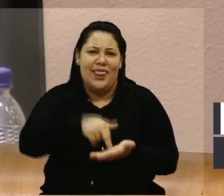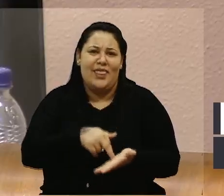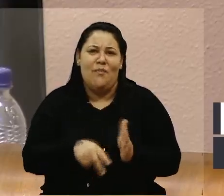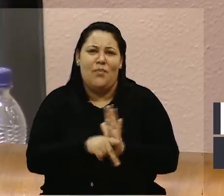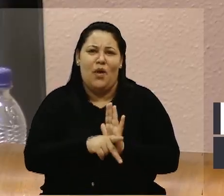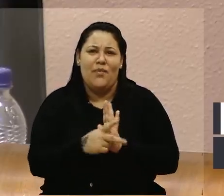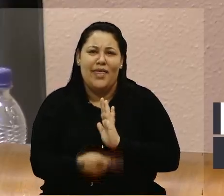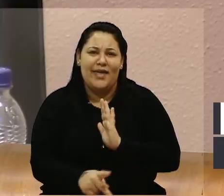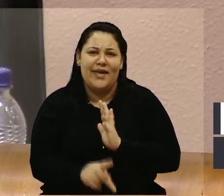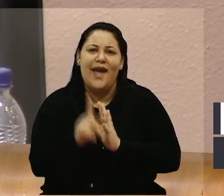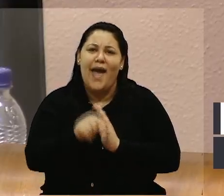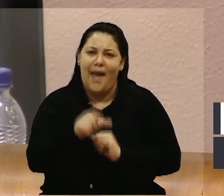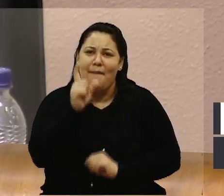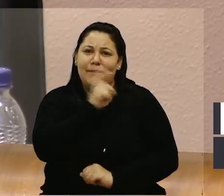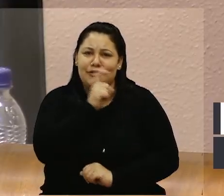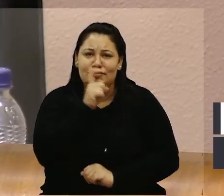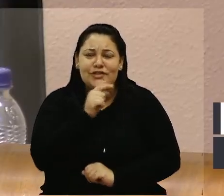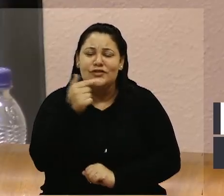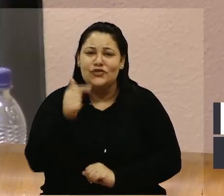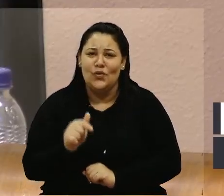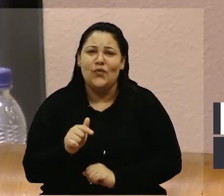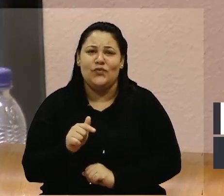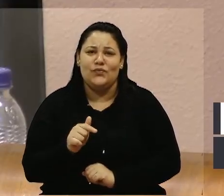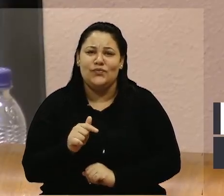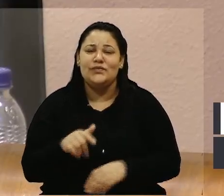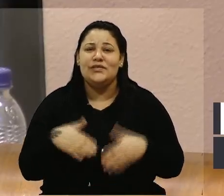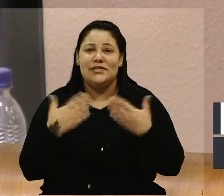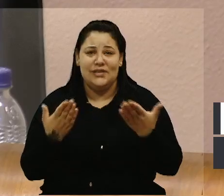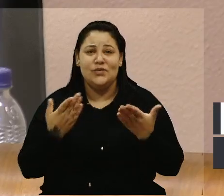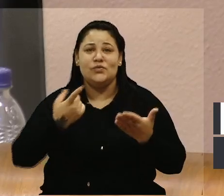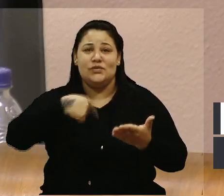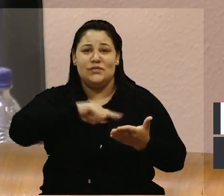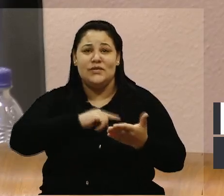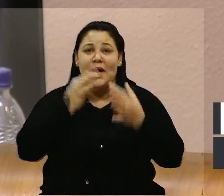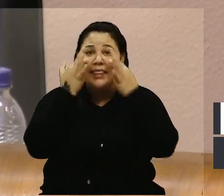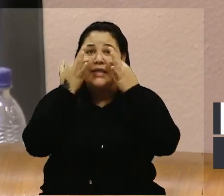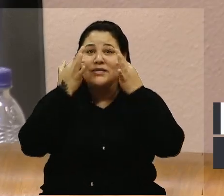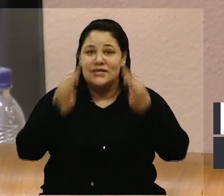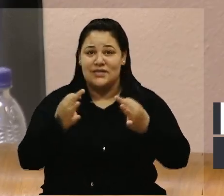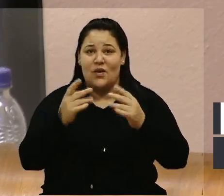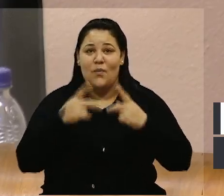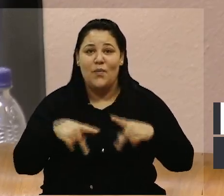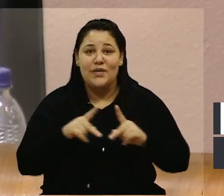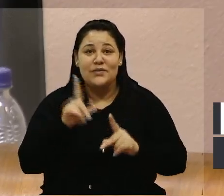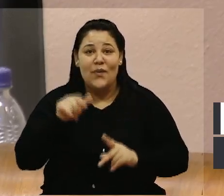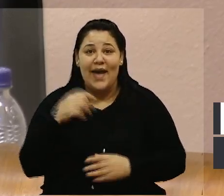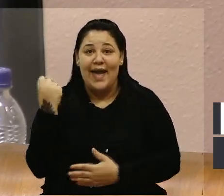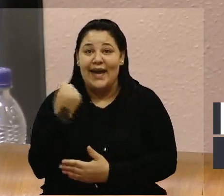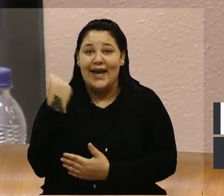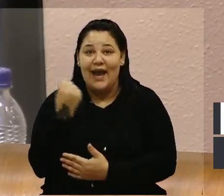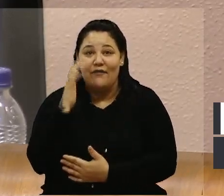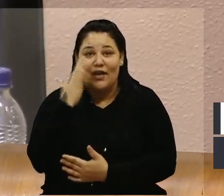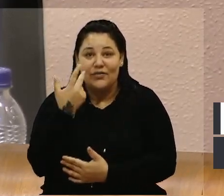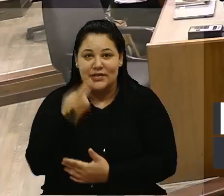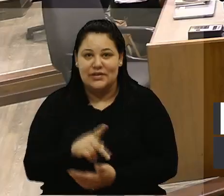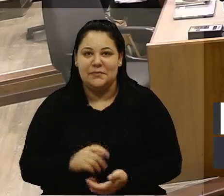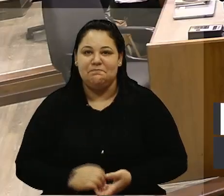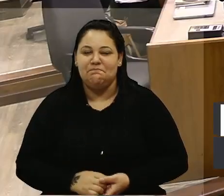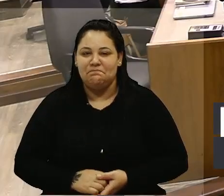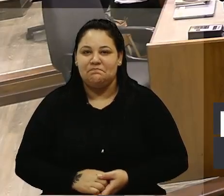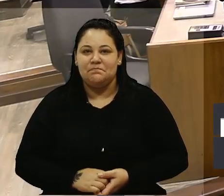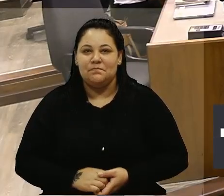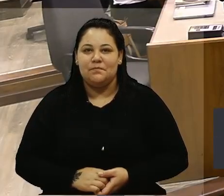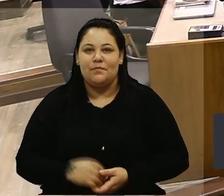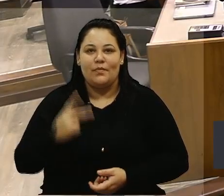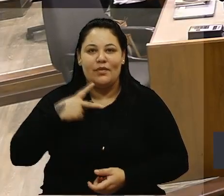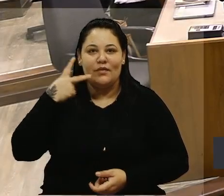cidade, é uma mentira, mais uma vez. Então, nós precisamos alertar a população sobre isso, porque é grave o que acontece na nossa cidade. Obrigado pela parte, vereador. Vereadora Estela,